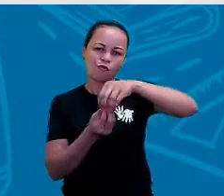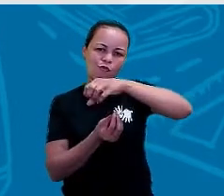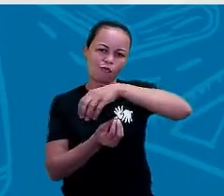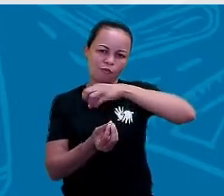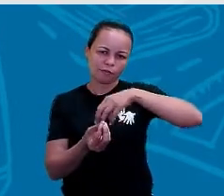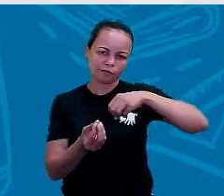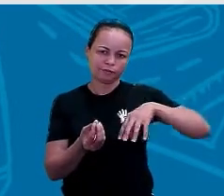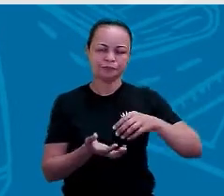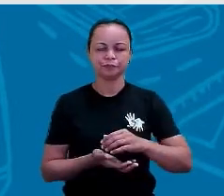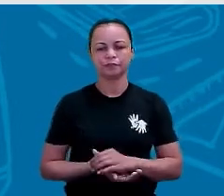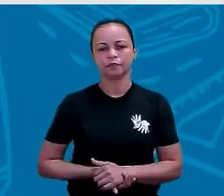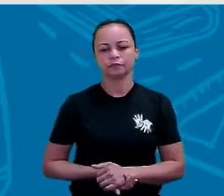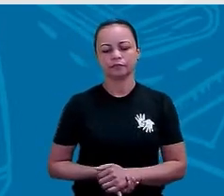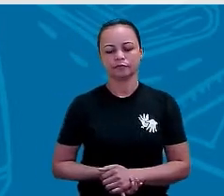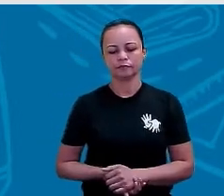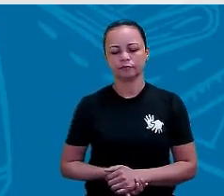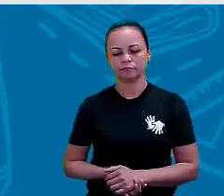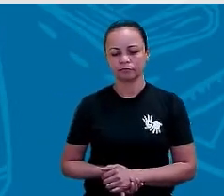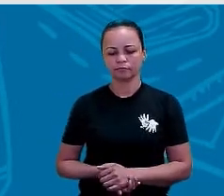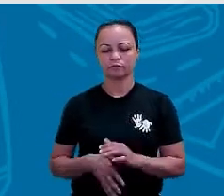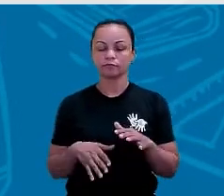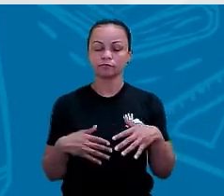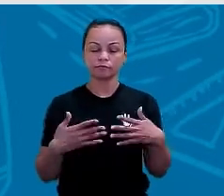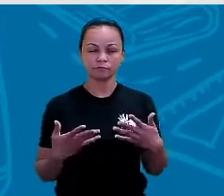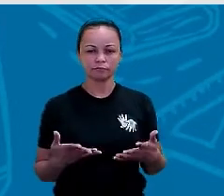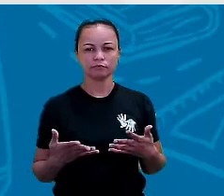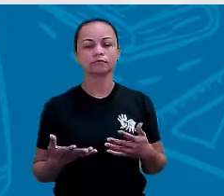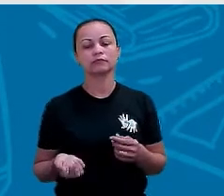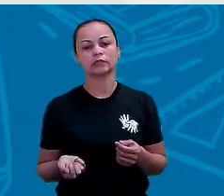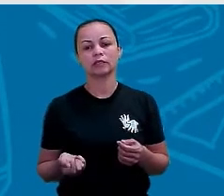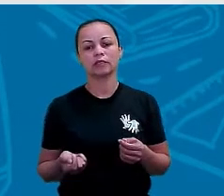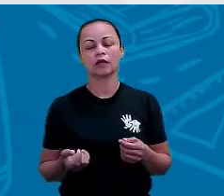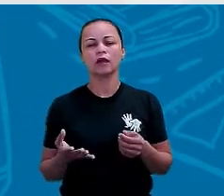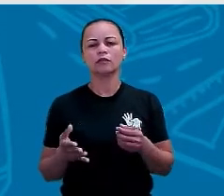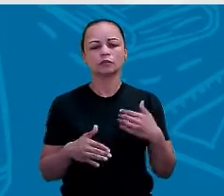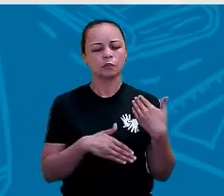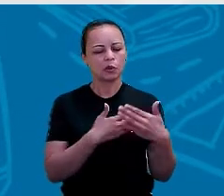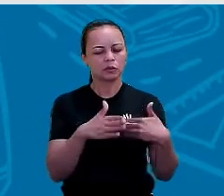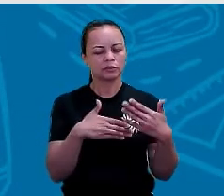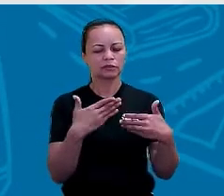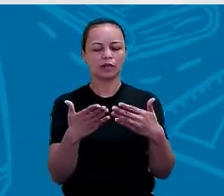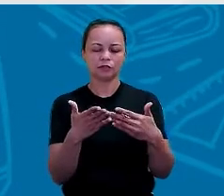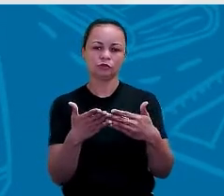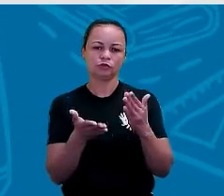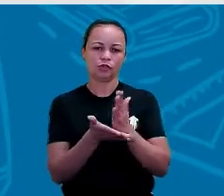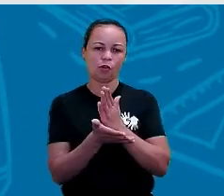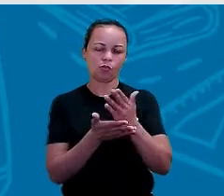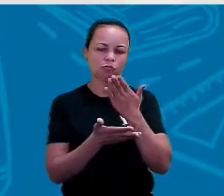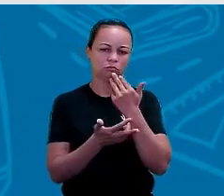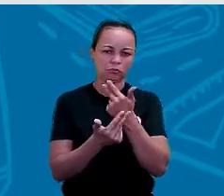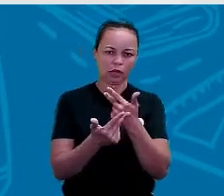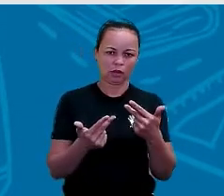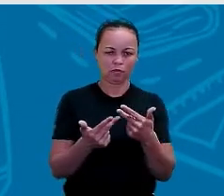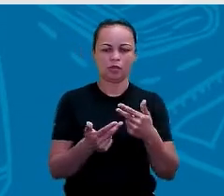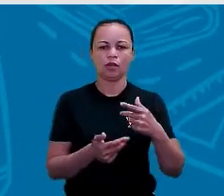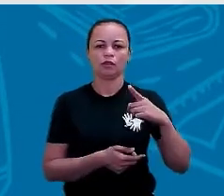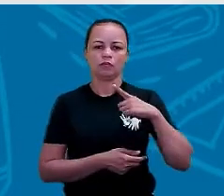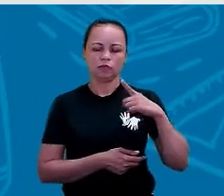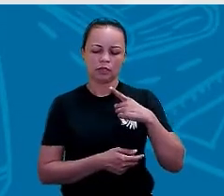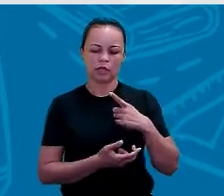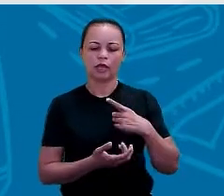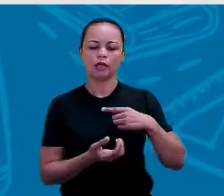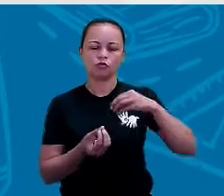E aí, obviamente, né, que dentro do processo de produção de alguns alimentos existem os